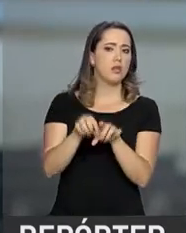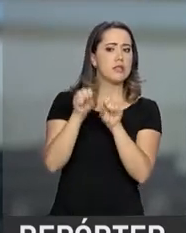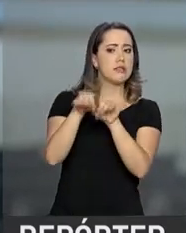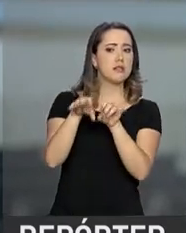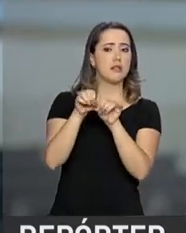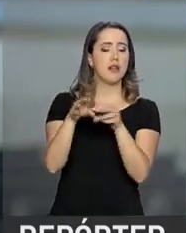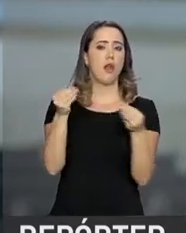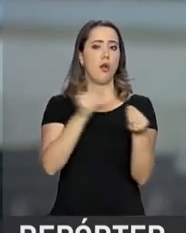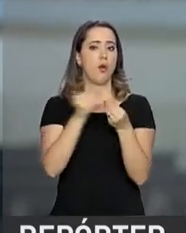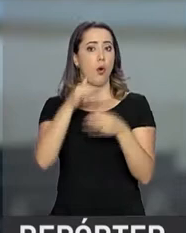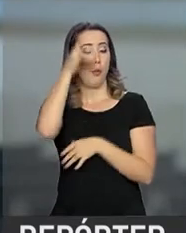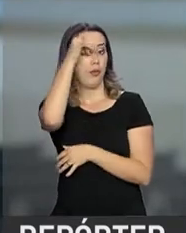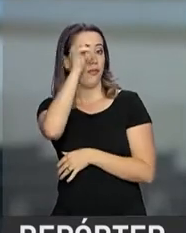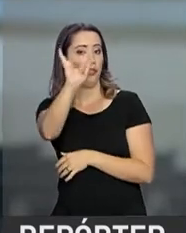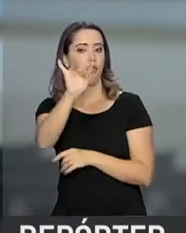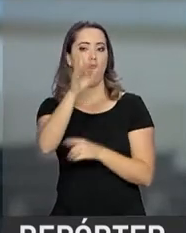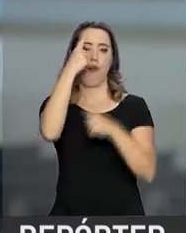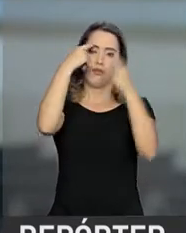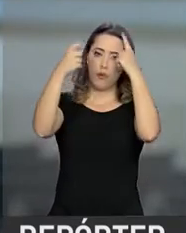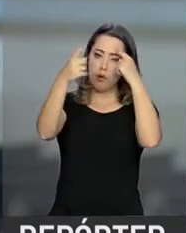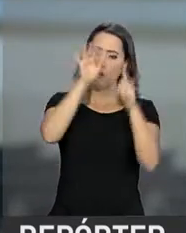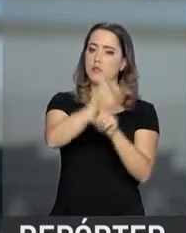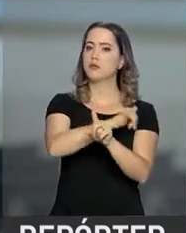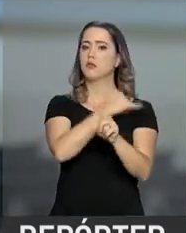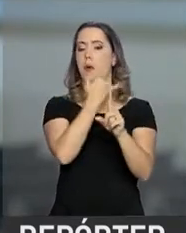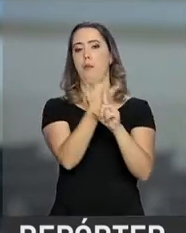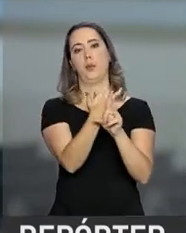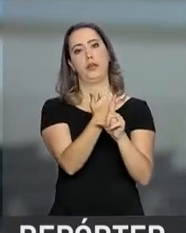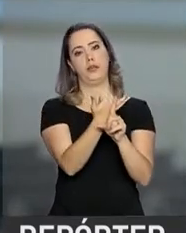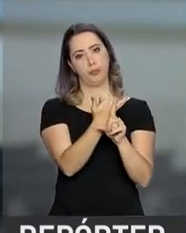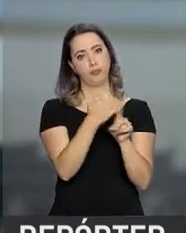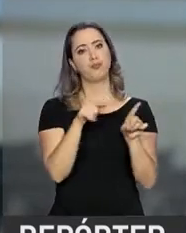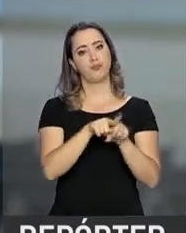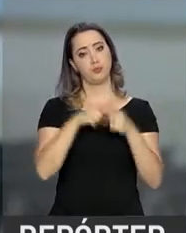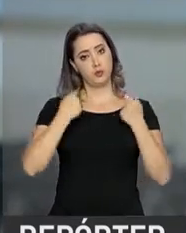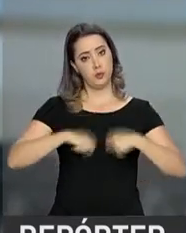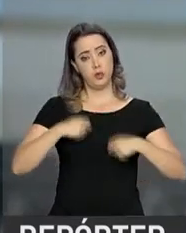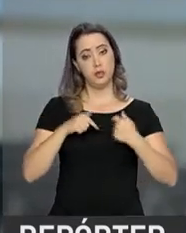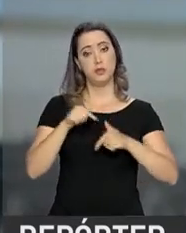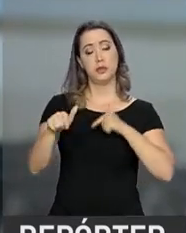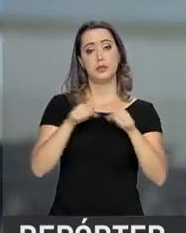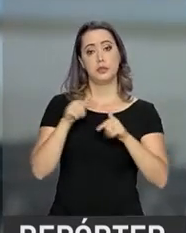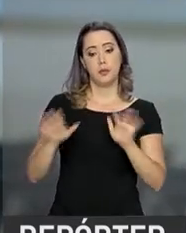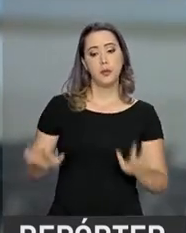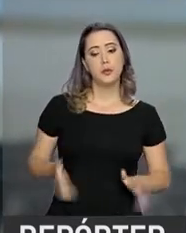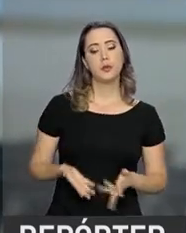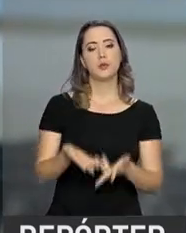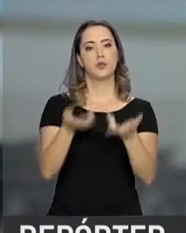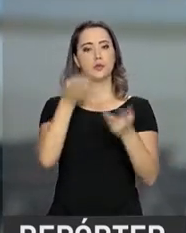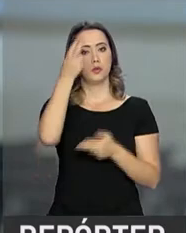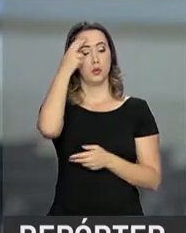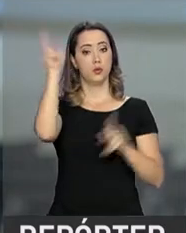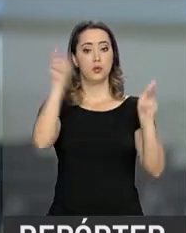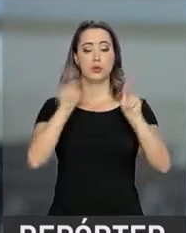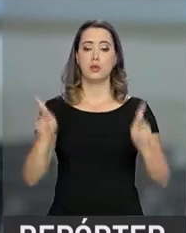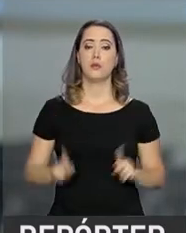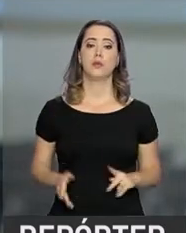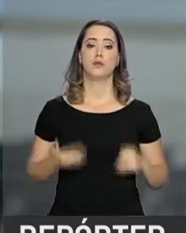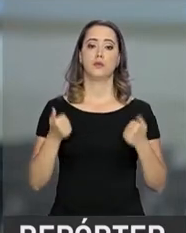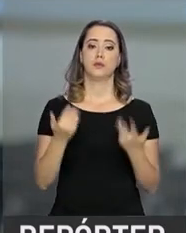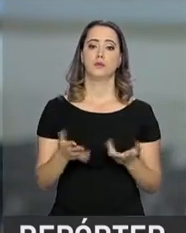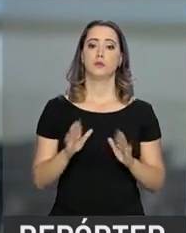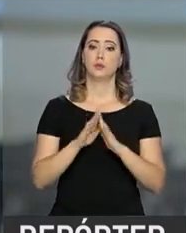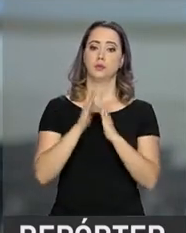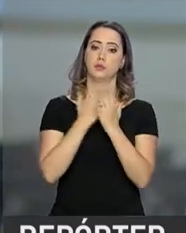O projeto também determina que as instituições adotem ações destinadas a promover a cultura da paz